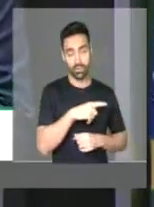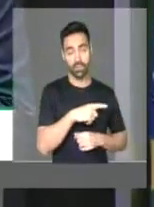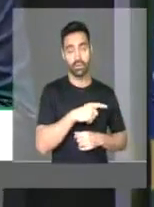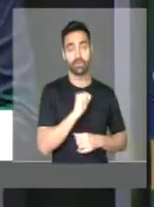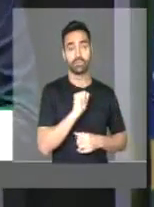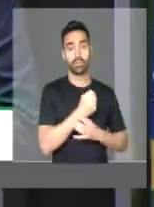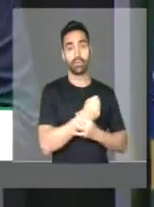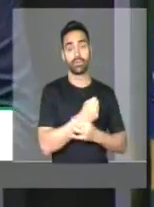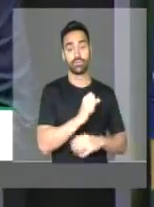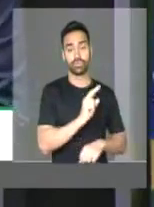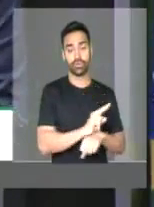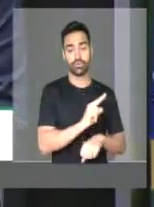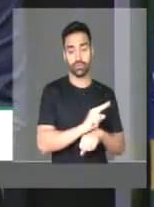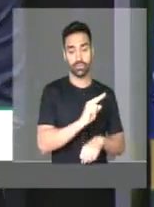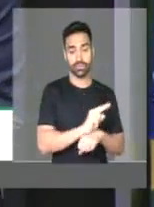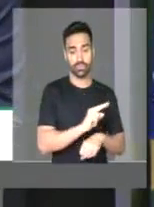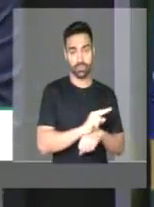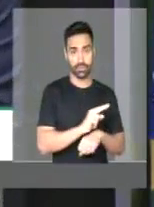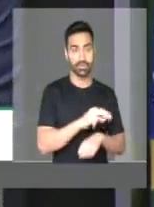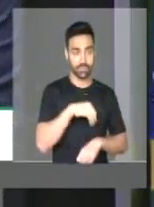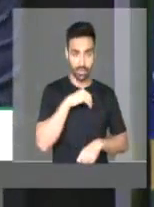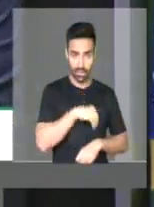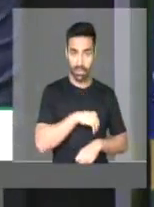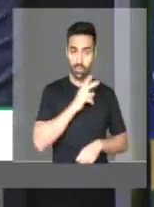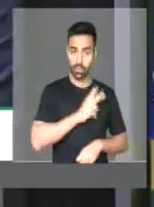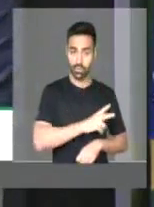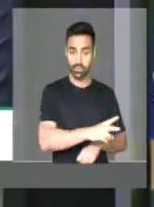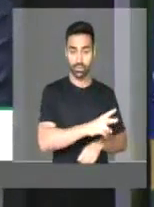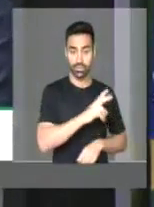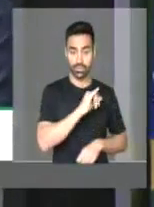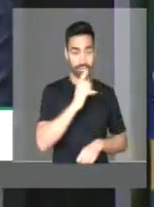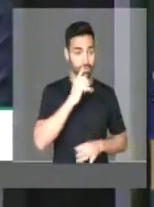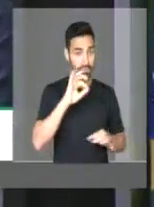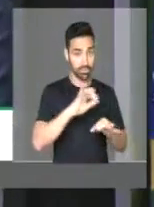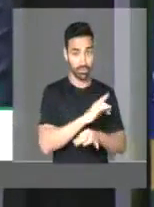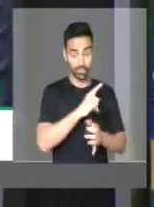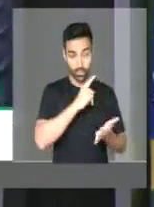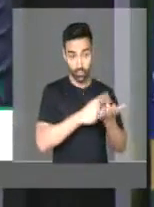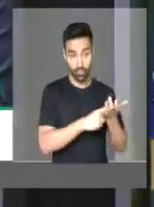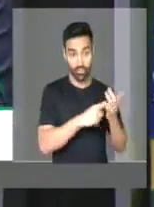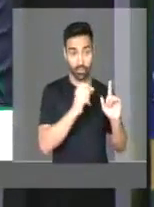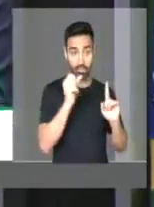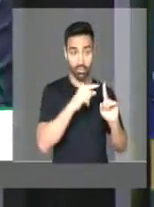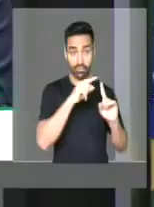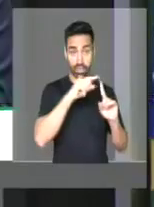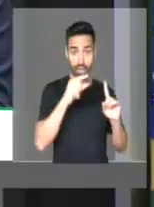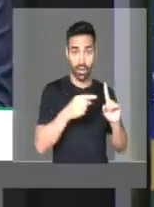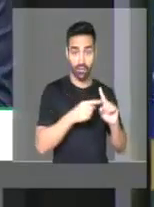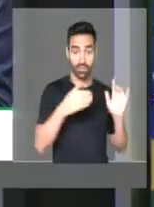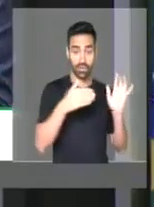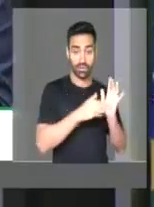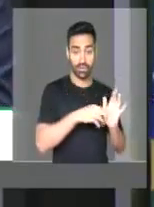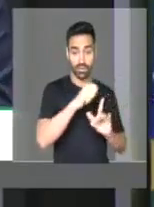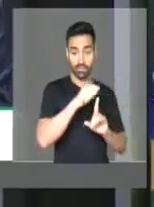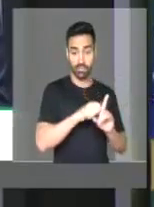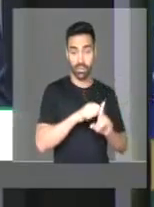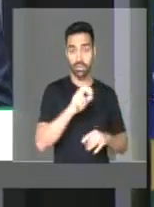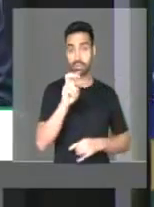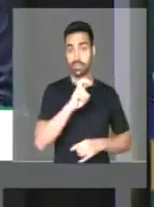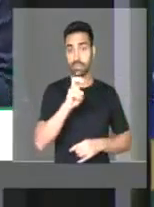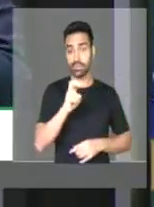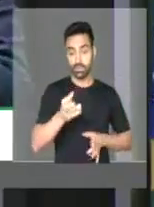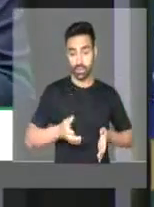emprego, sem prejuízo do salário, desde a confirmação da concepção até o quinto mês após o